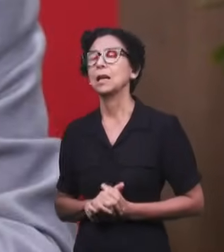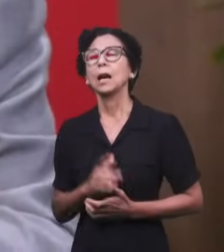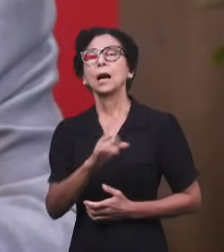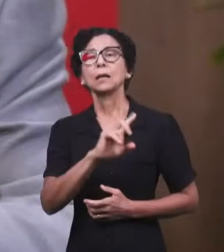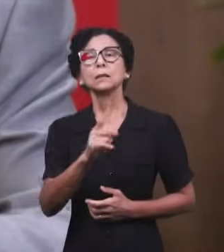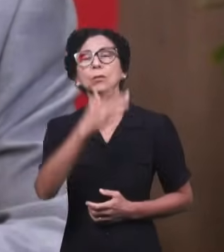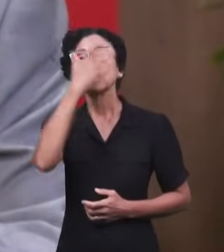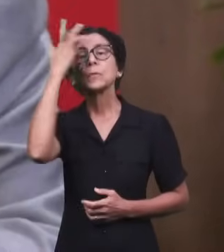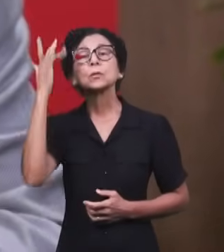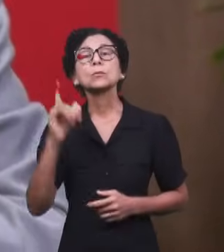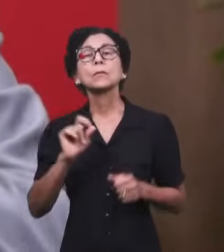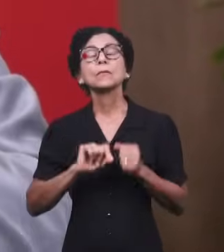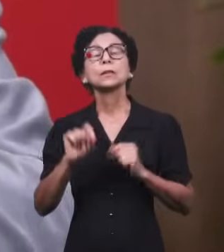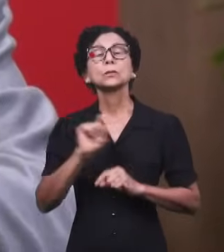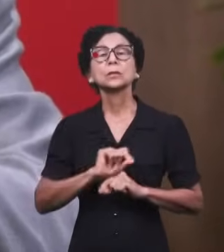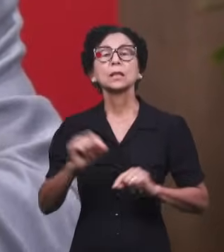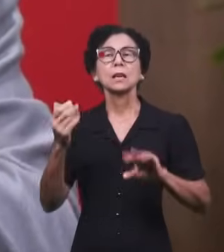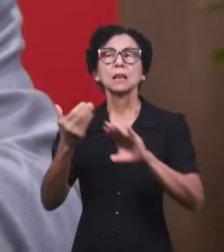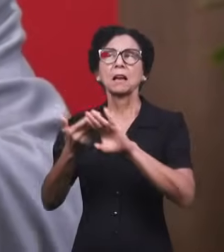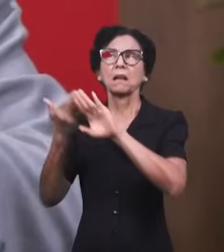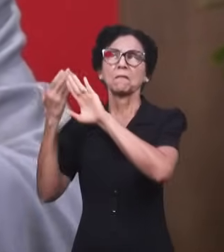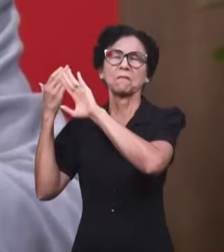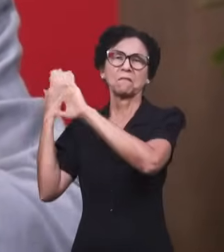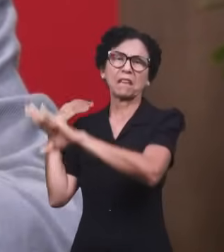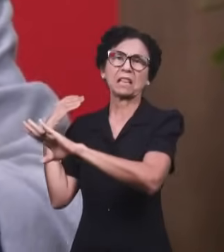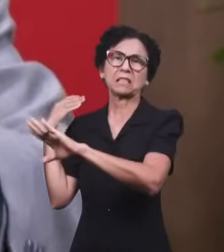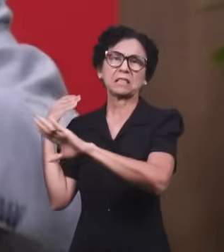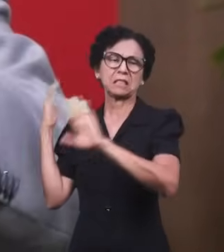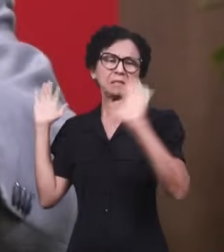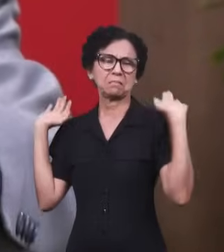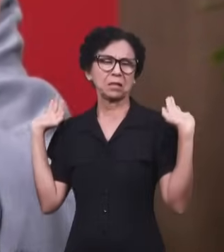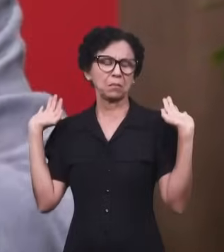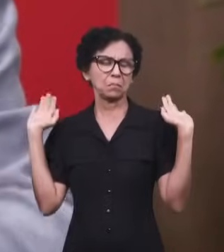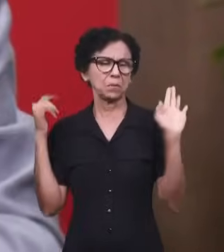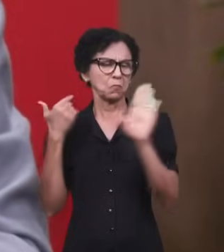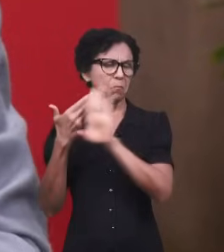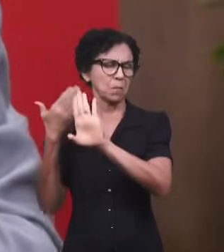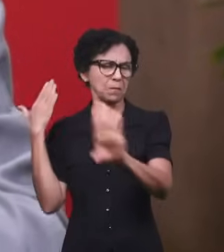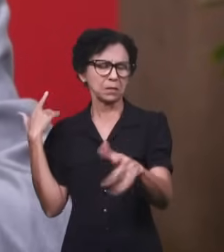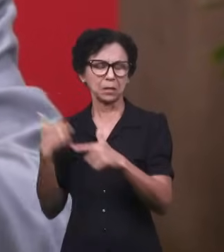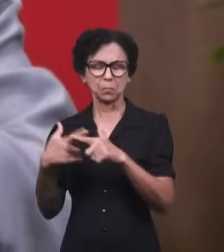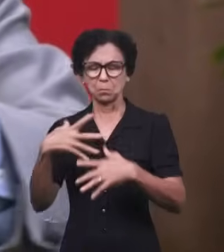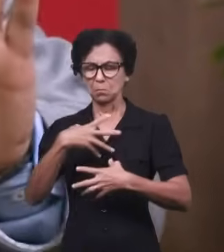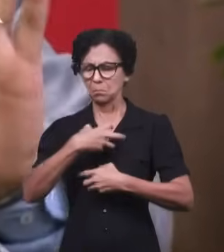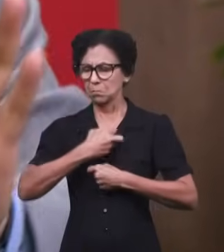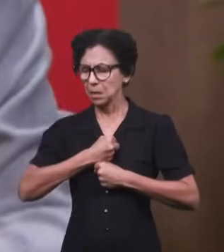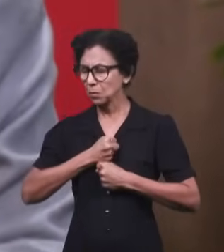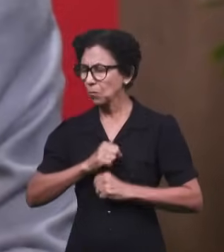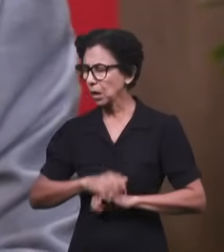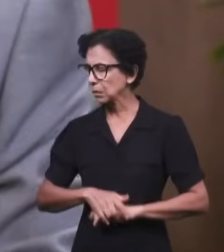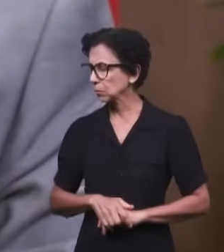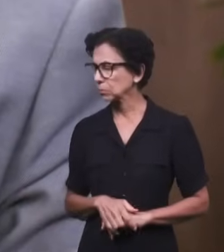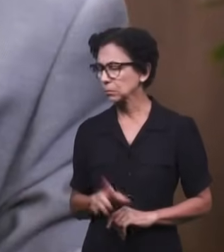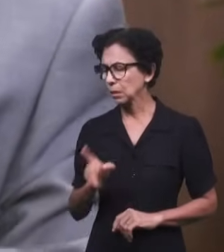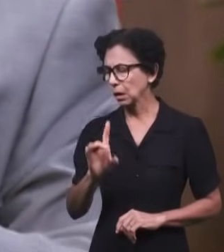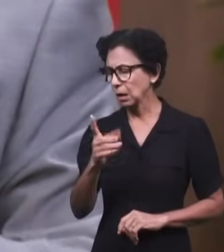coisas aqui, vamos orar, vamos buscar o Senhor. Não, agora eu vou me afastar porque eu fiquei magoado, né? Agora porque os pastores estão